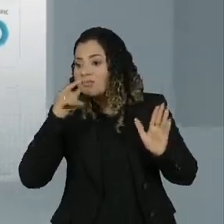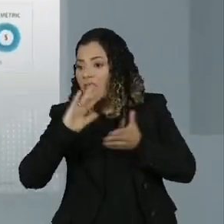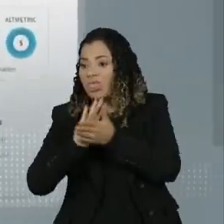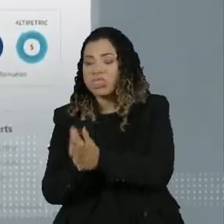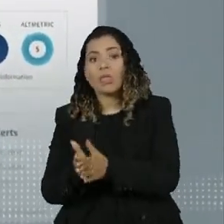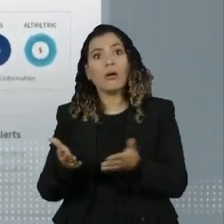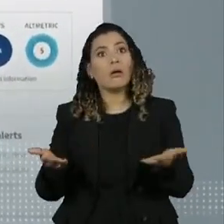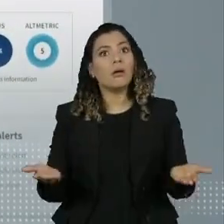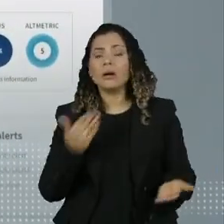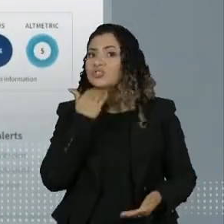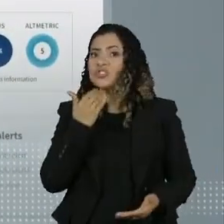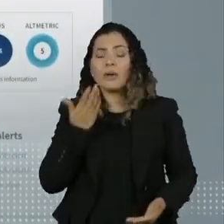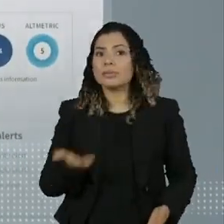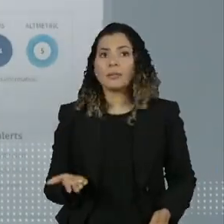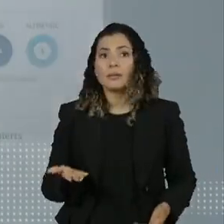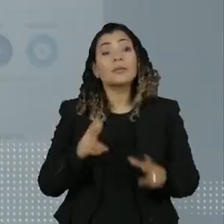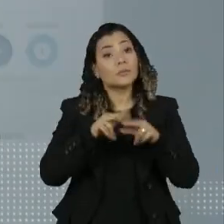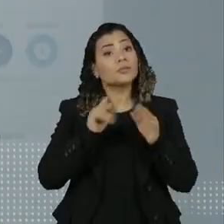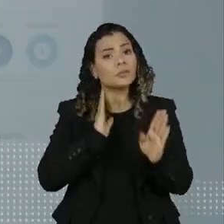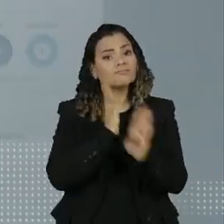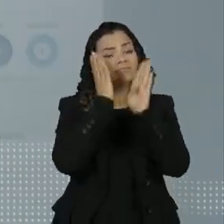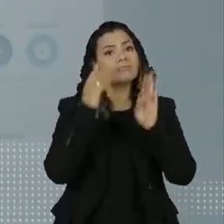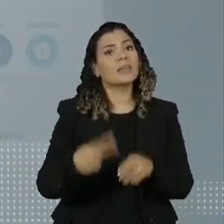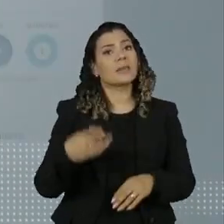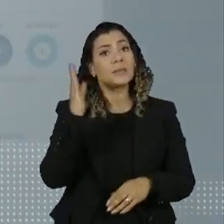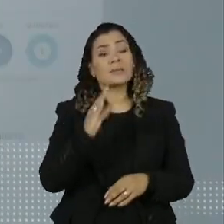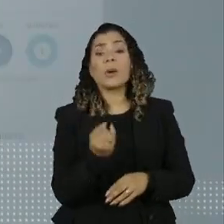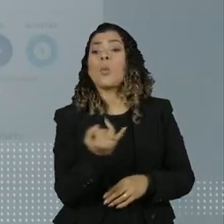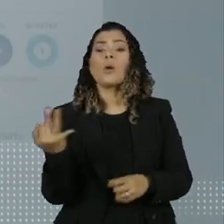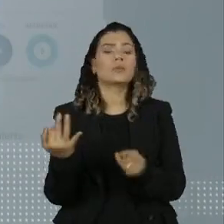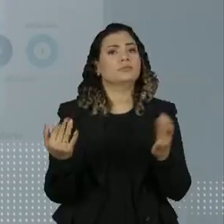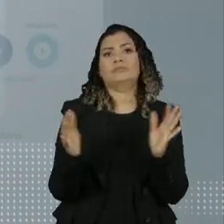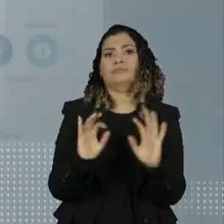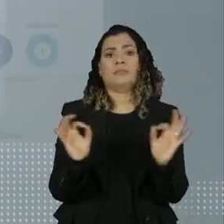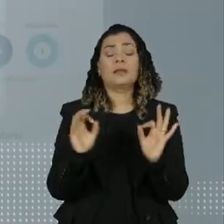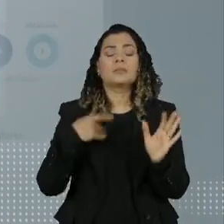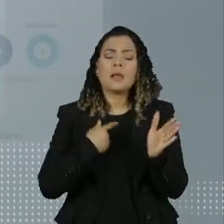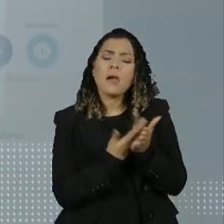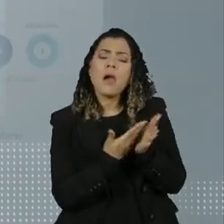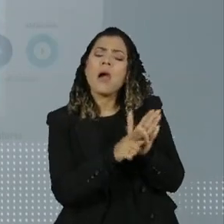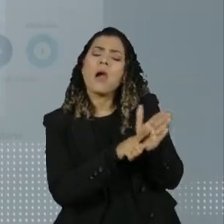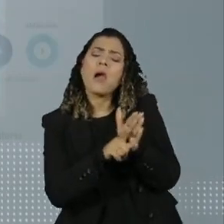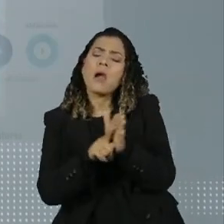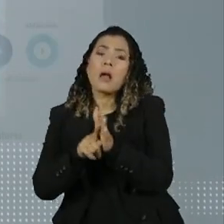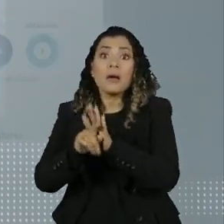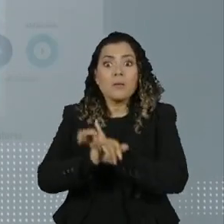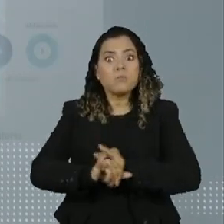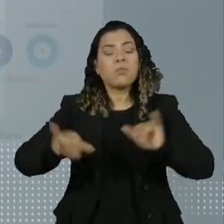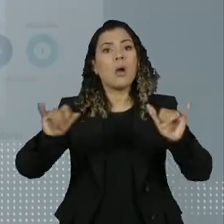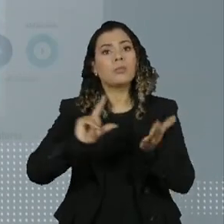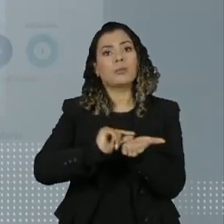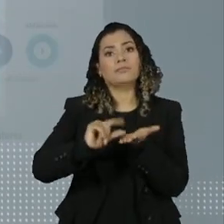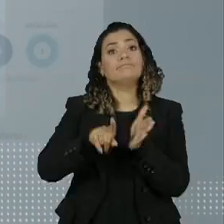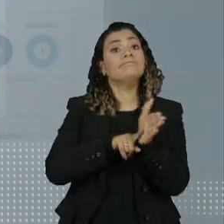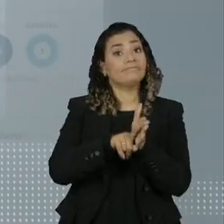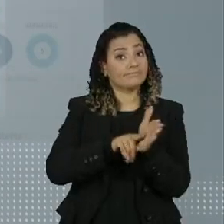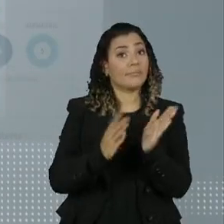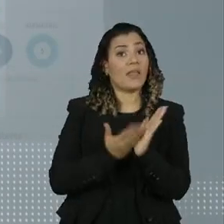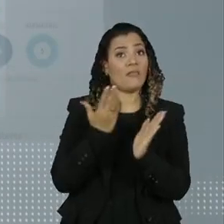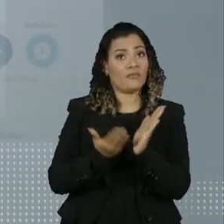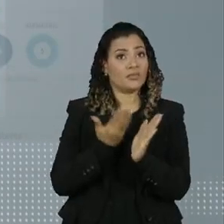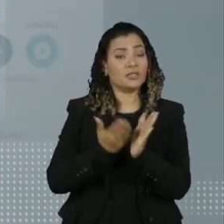a ndm já tinha sido detectada mas nunca quantificada foi isso que fez um estudo brasileiro publicado na revista Clínica